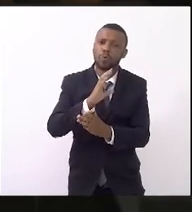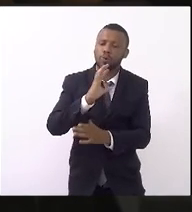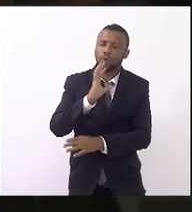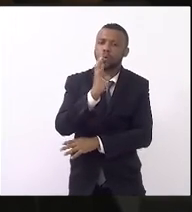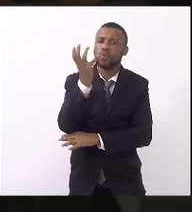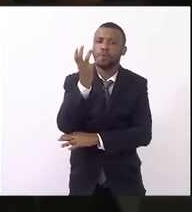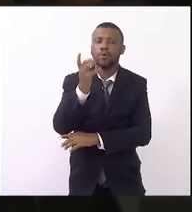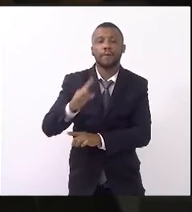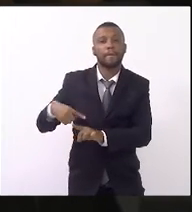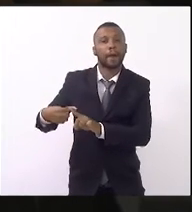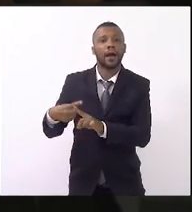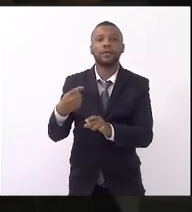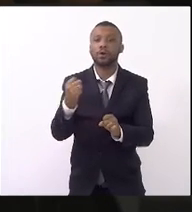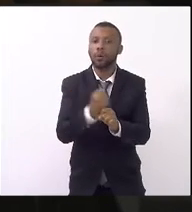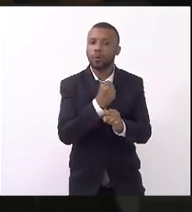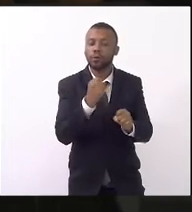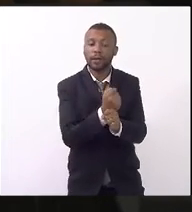social.